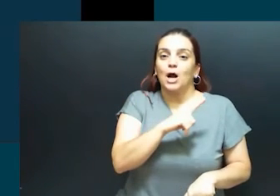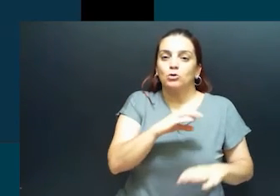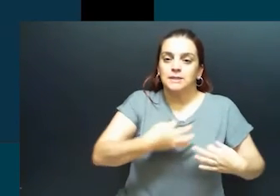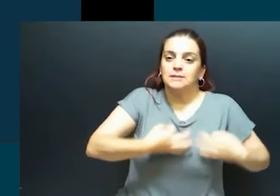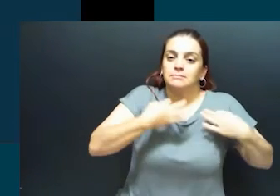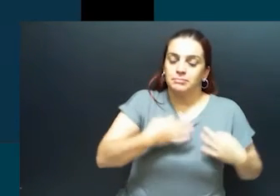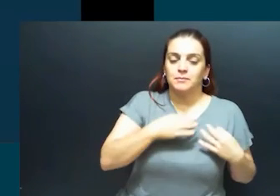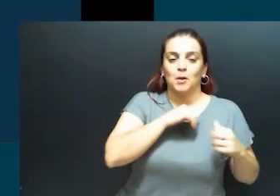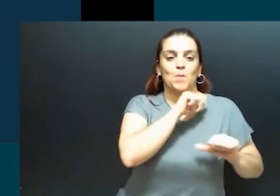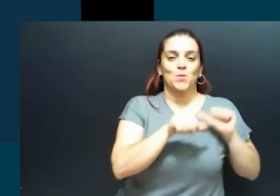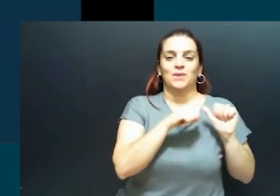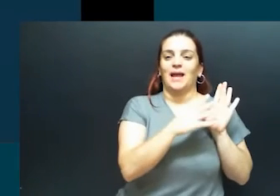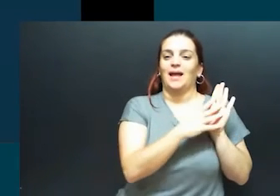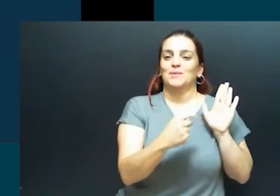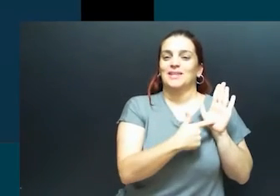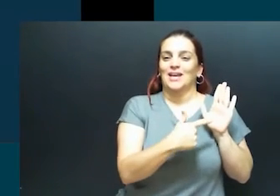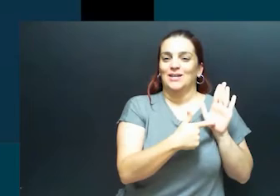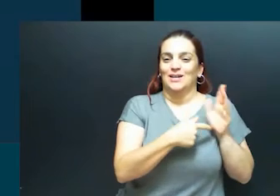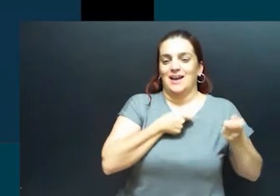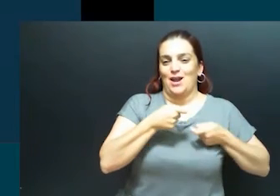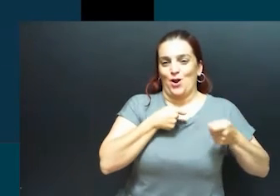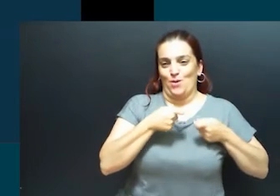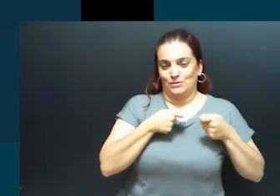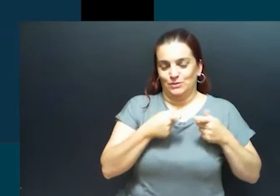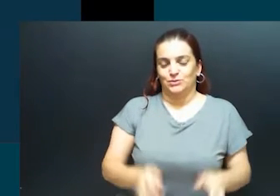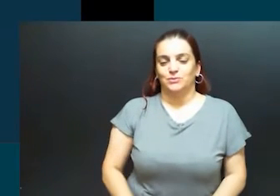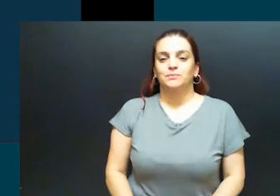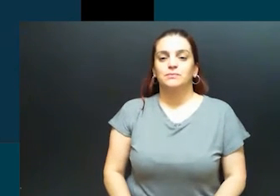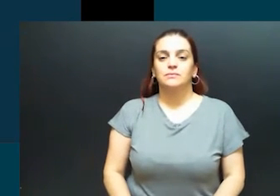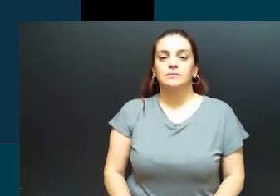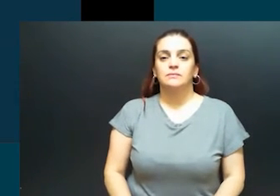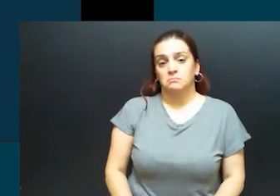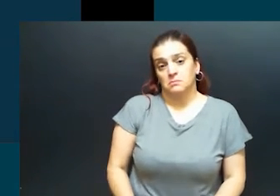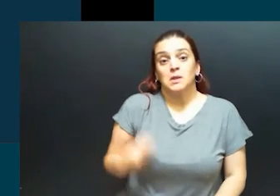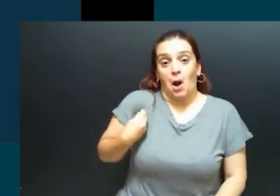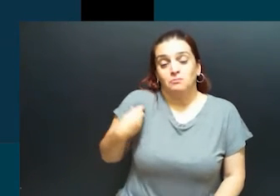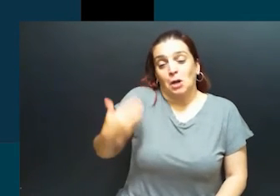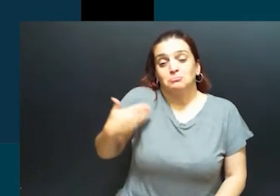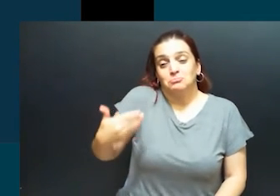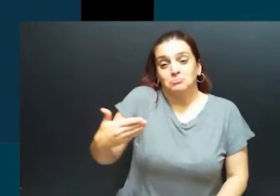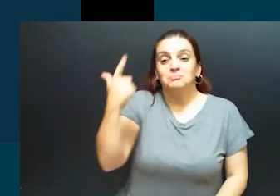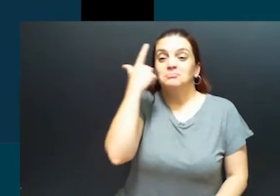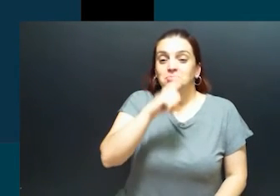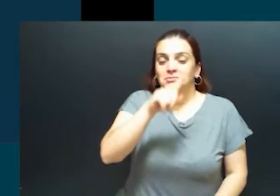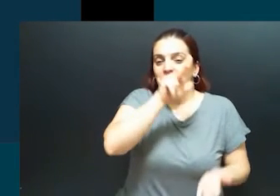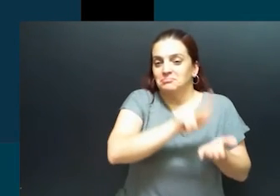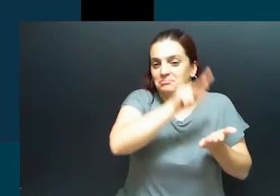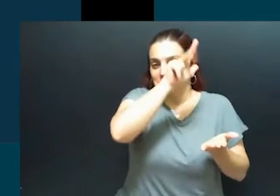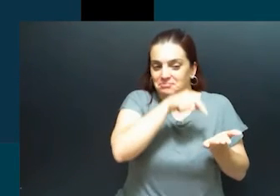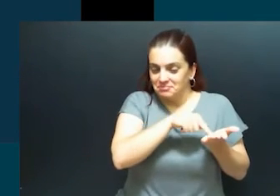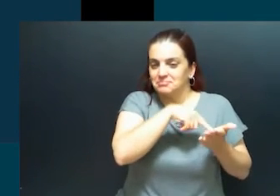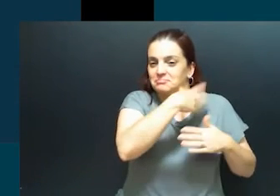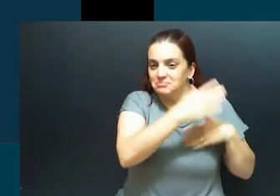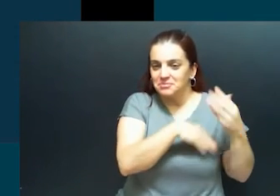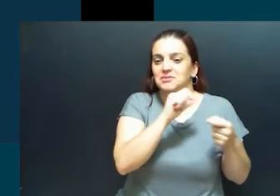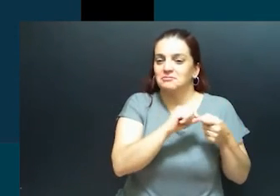mudança do modelo de negócios. Bom, aí a vida seguiu, né? A gente validou essa hipótese, conseguimos fazer